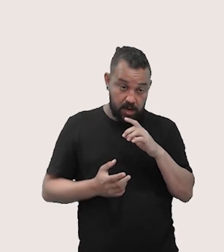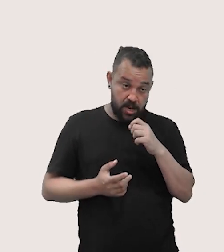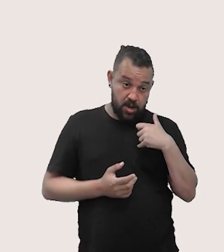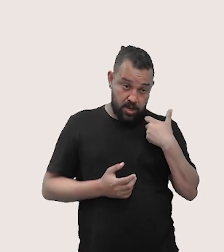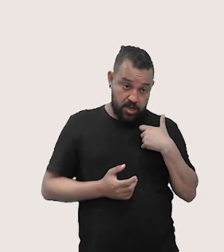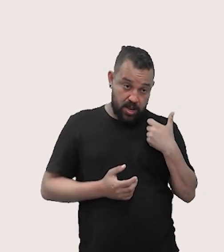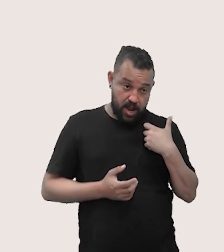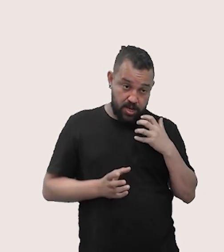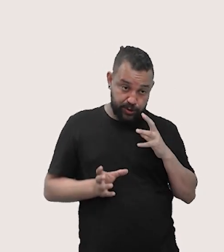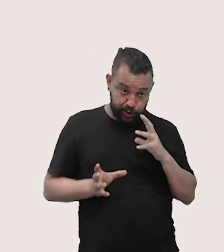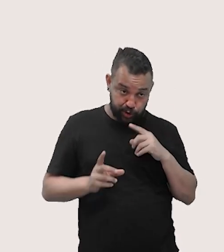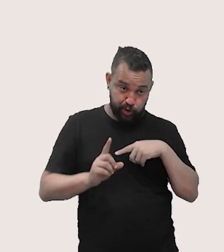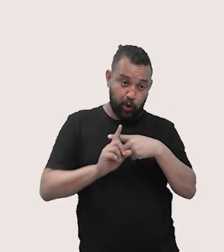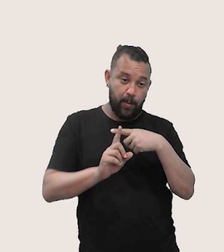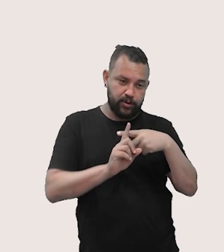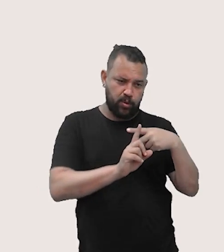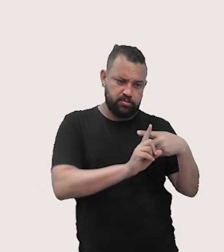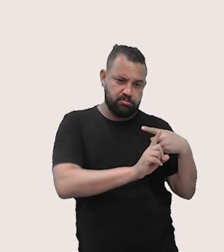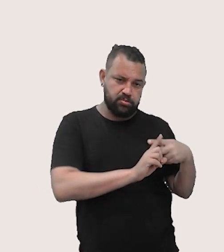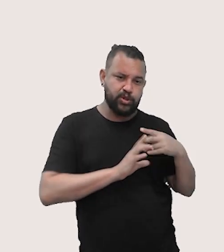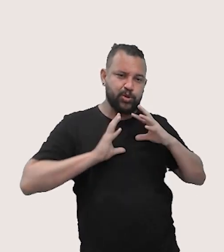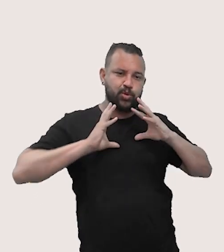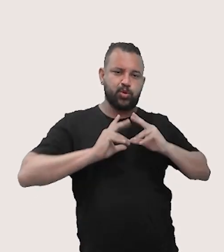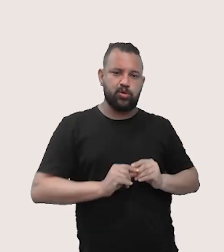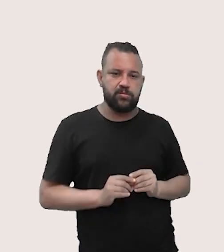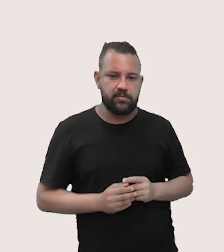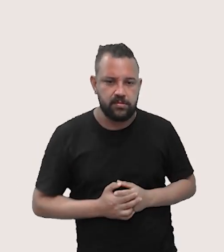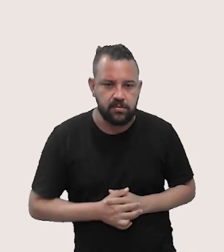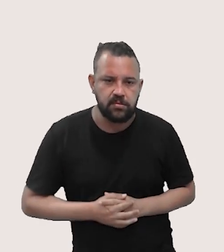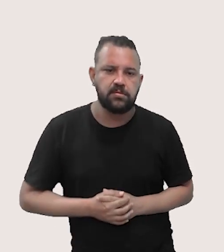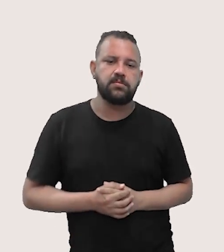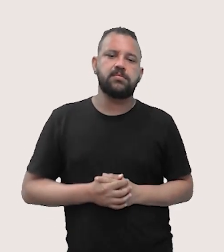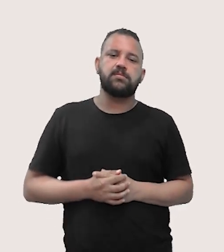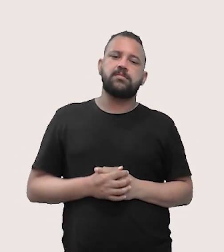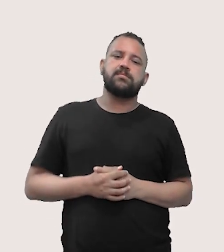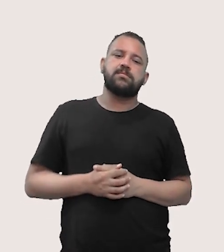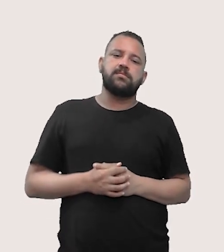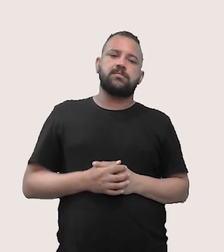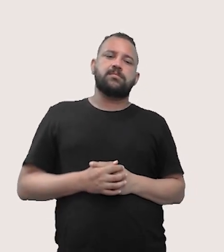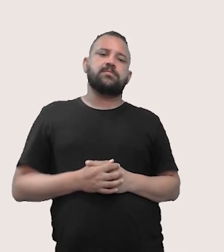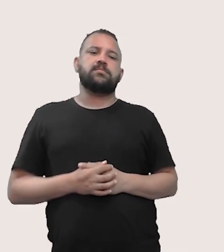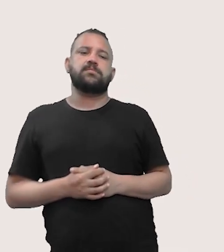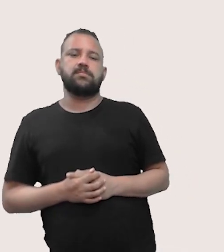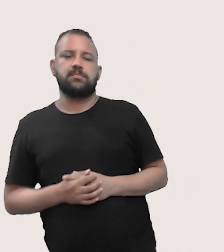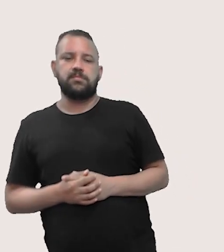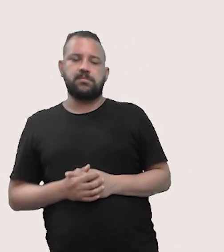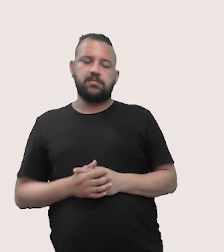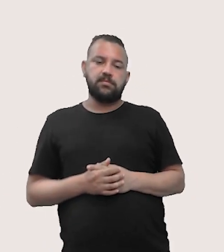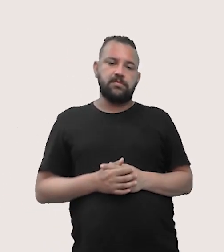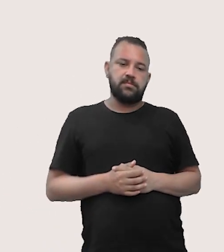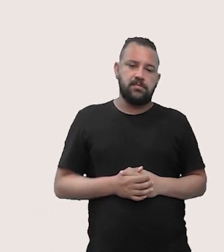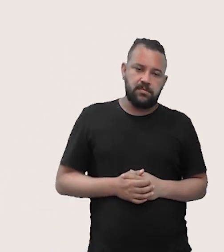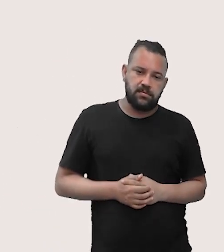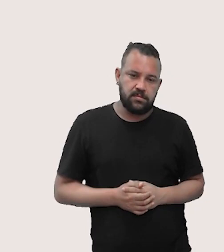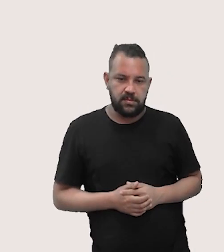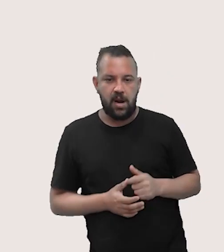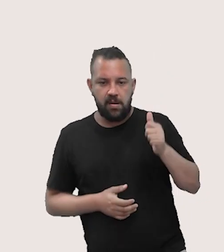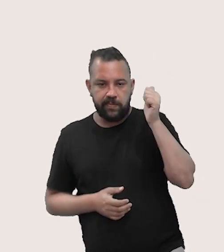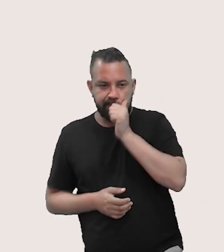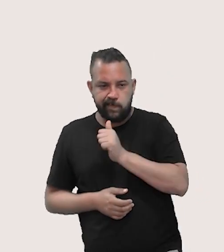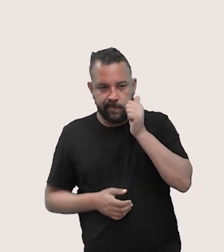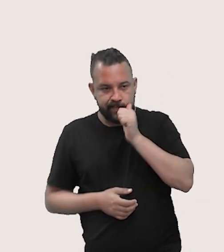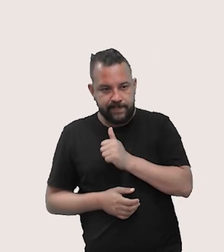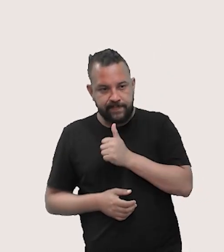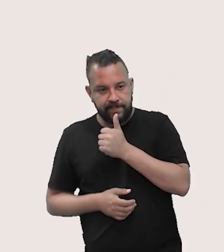e vou ordená-las de forma que apareça em ordem crescente. Observe, a primeira mulher investigada ali tem